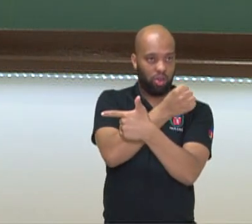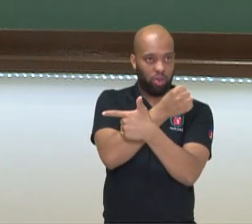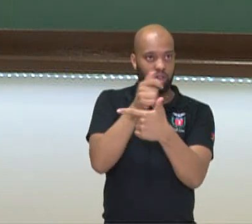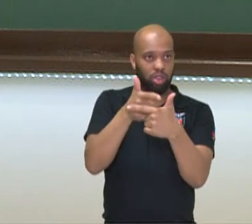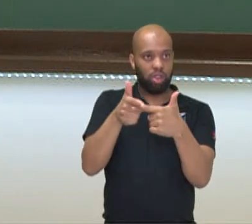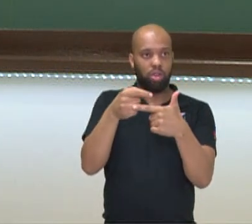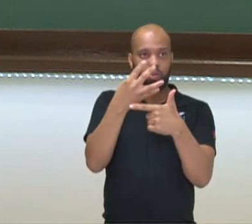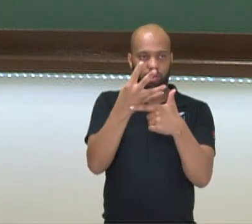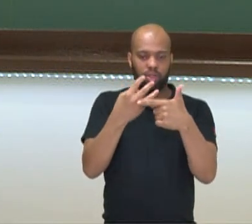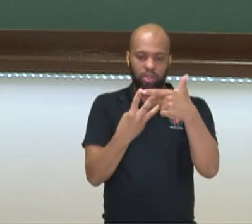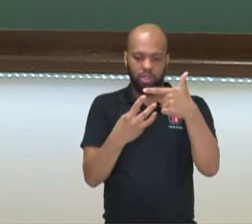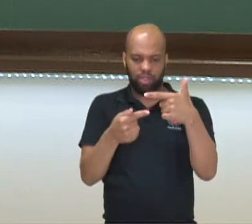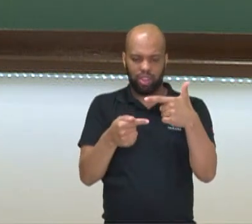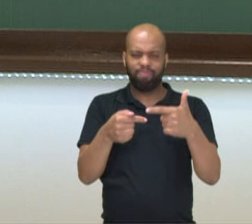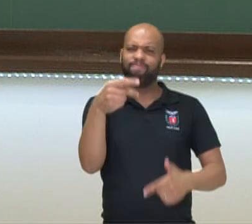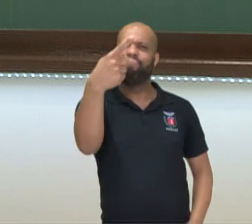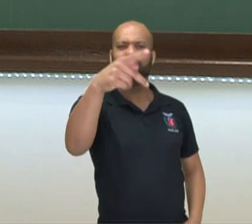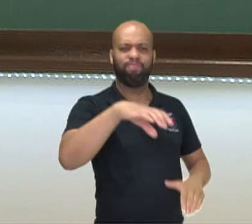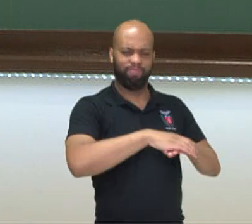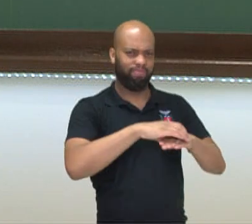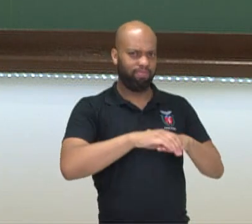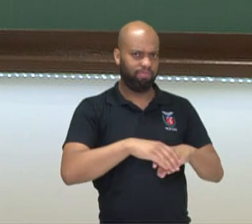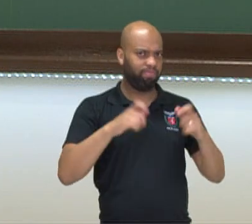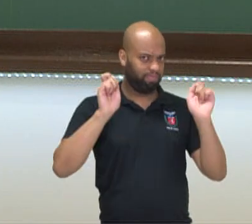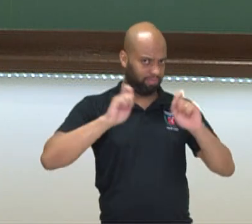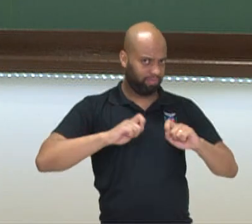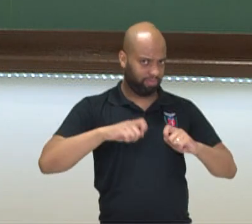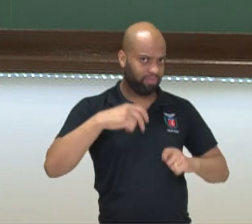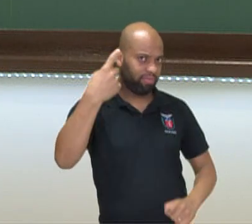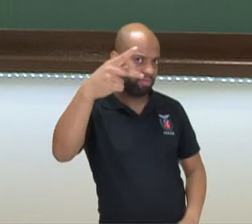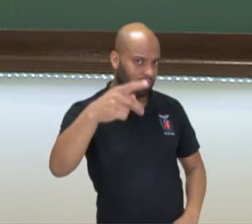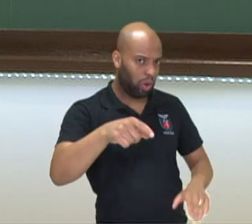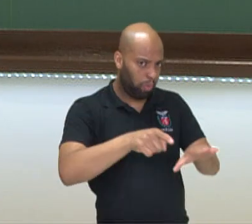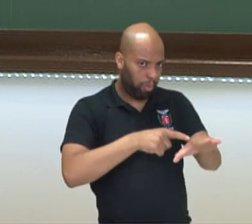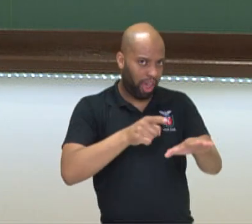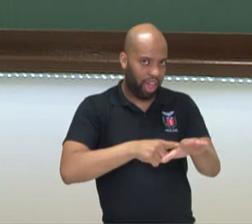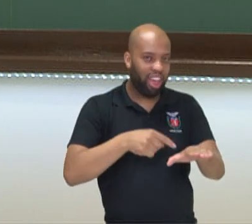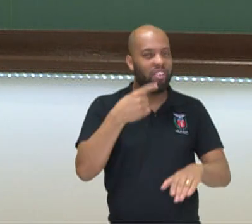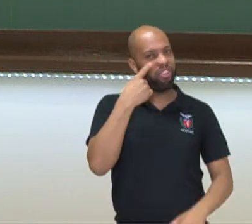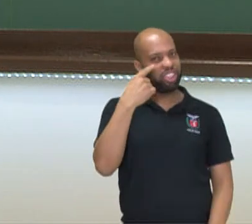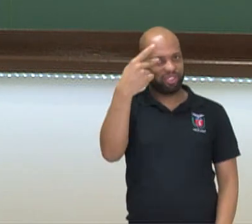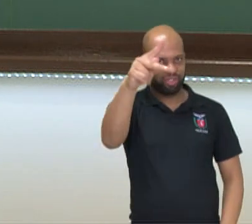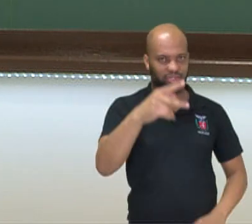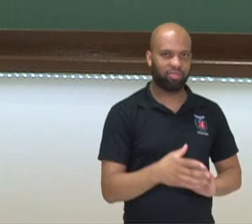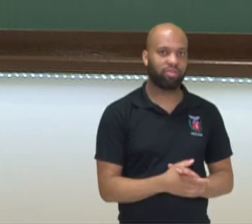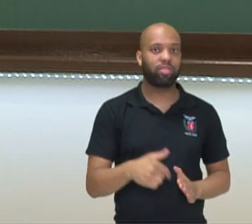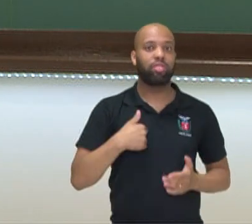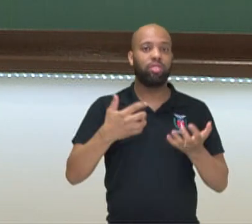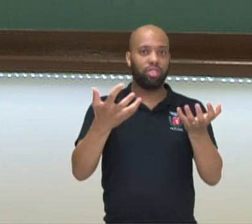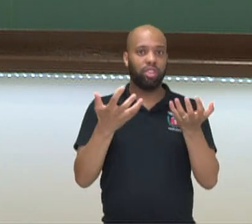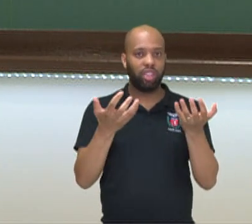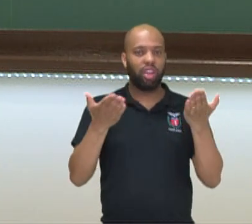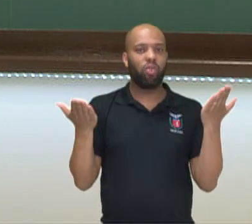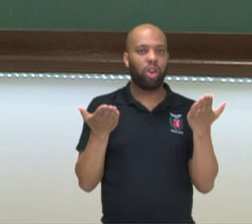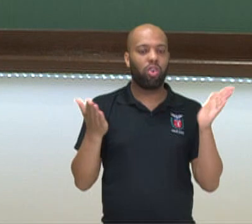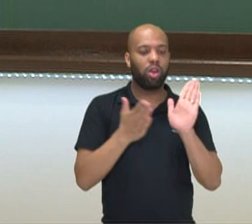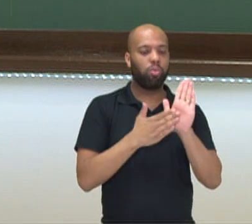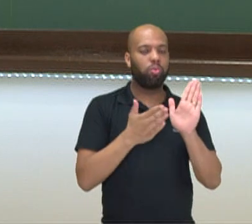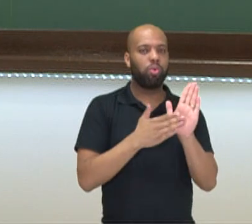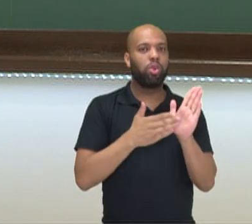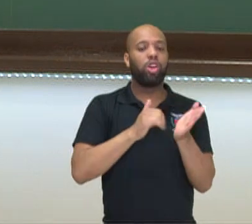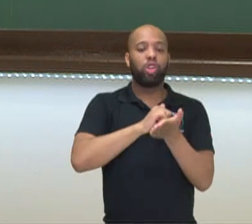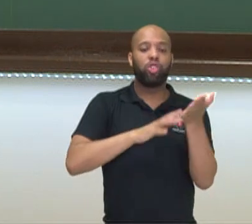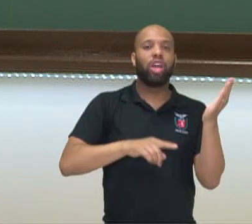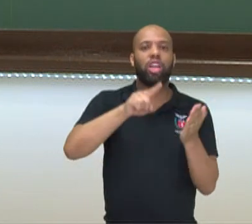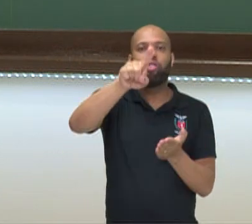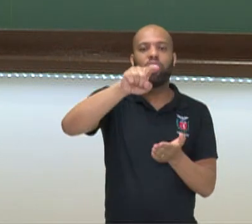seu pé? Verifica se a fórmula dá certo para você. Baseado nisso, é que eu quero propor uma atividade mão na massa para você